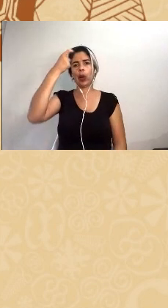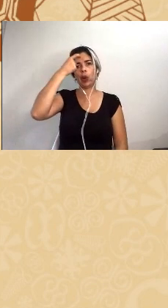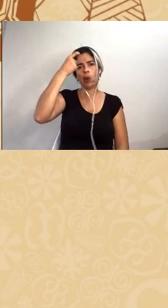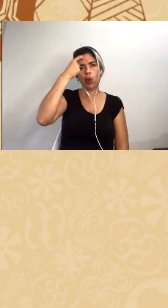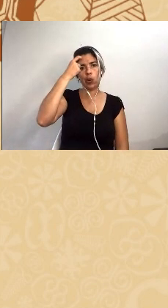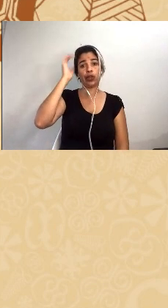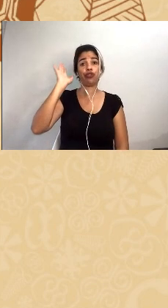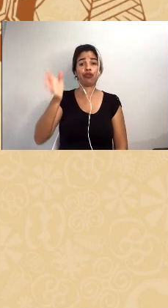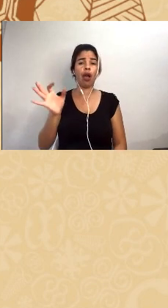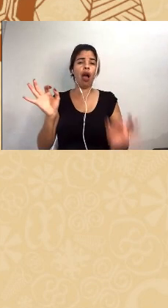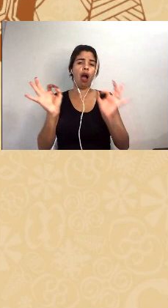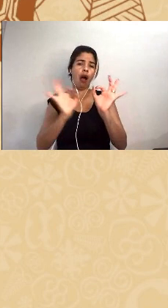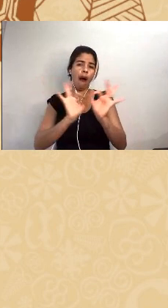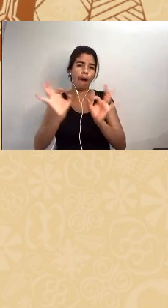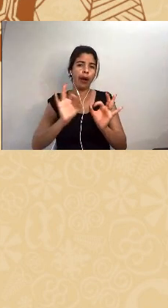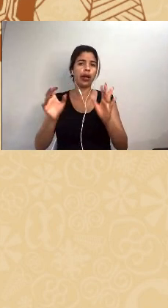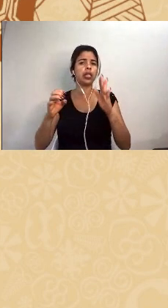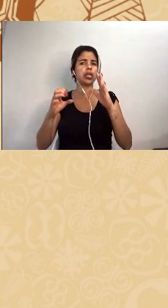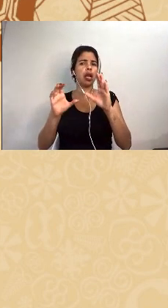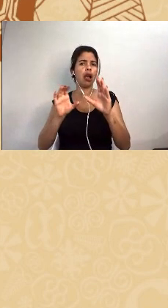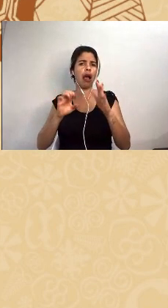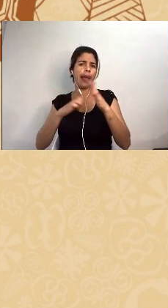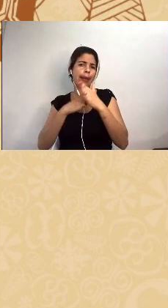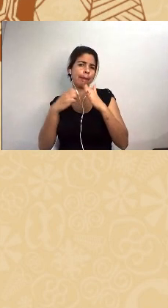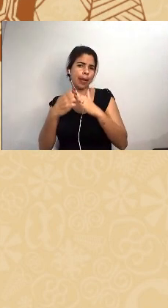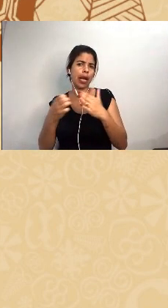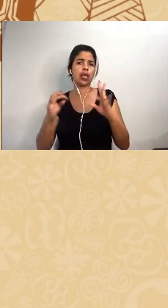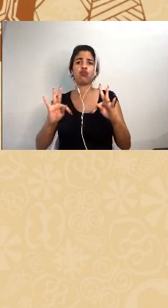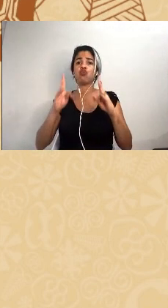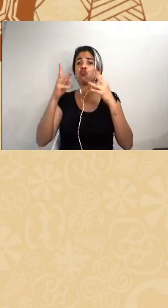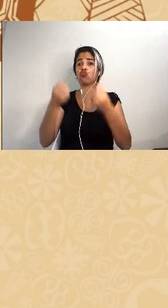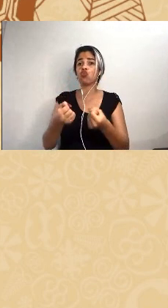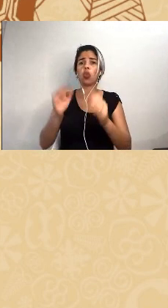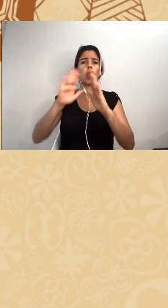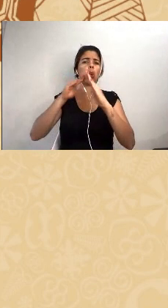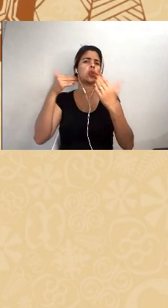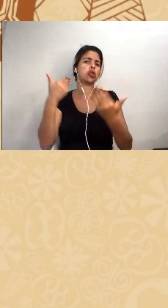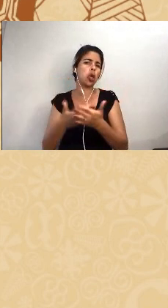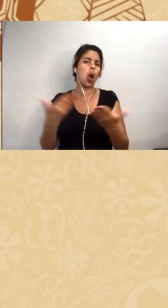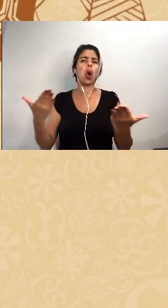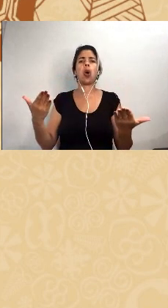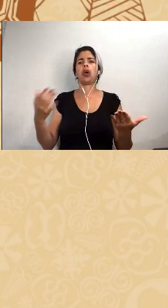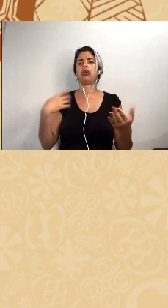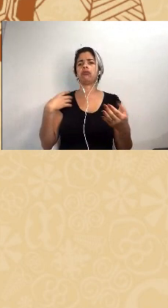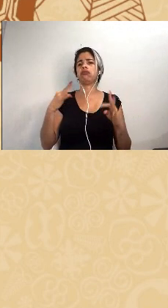de organizações, de instituições, todas. Escola,